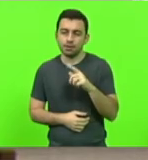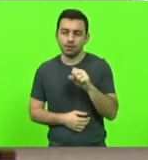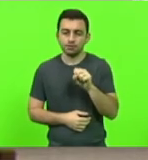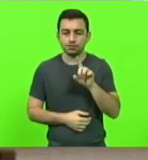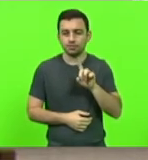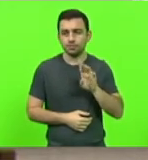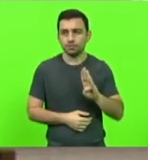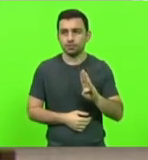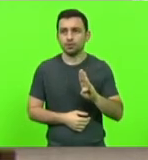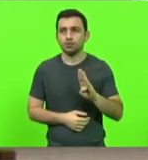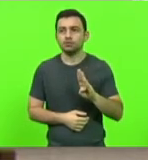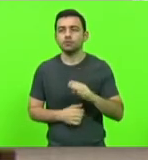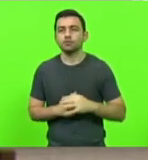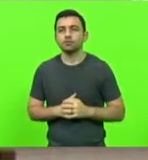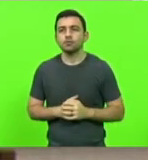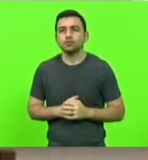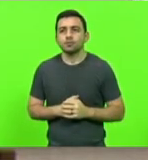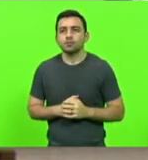Republicanos.